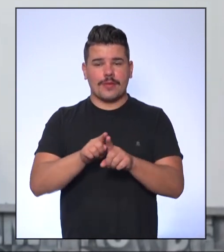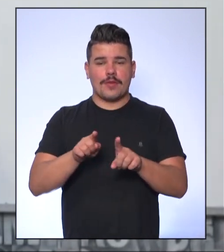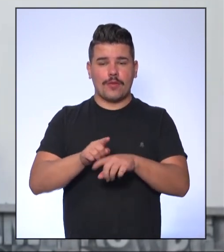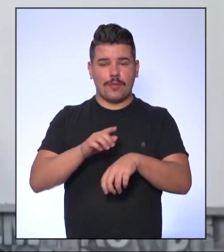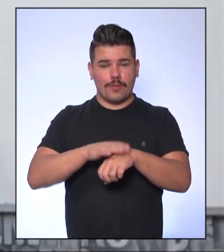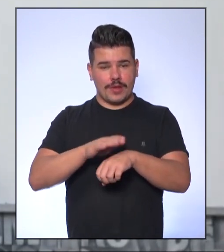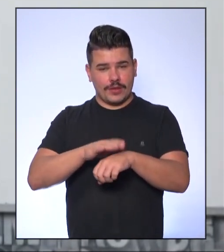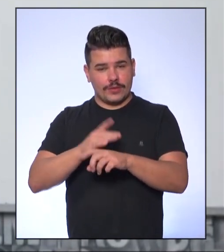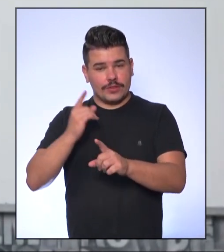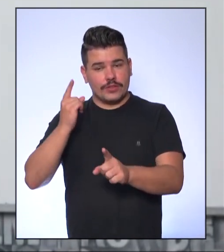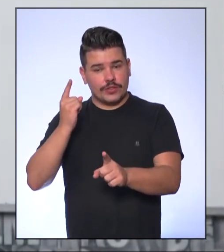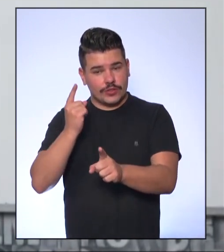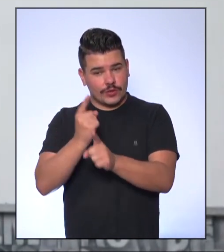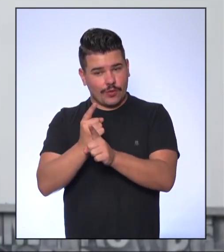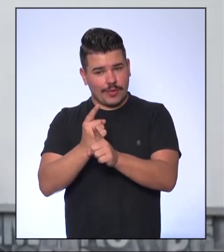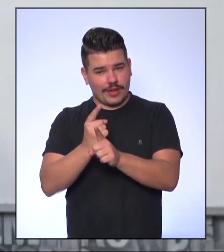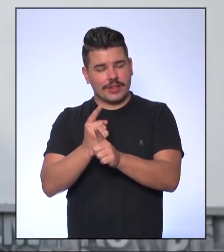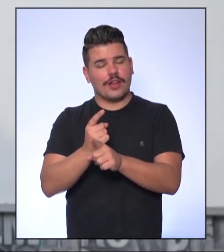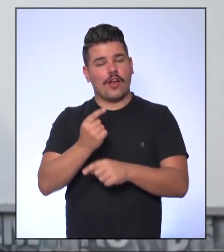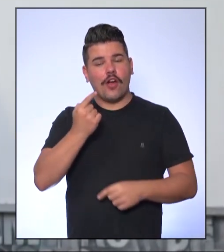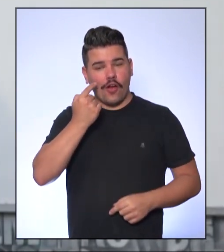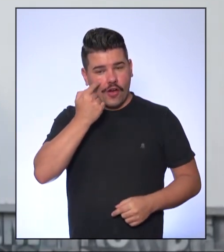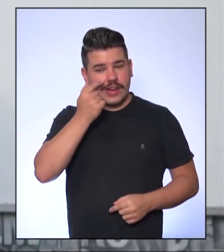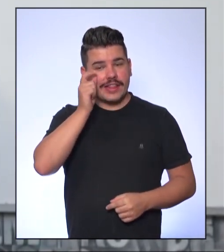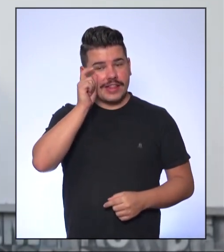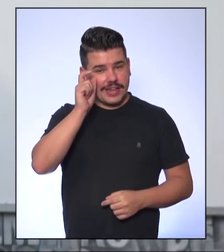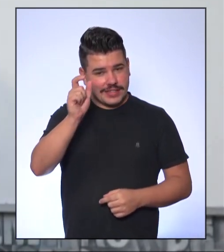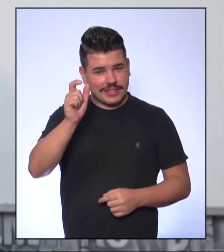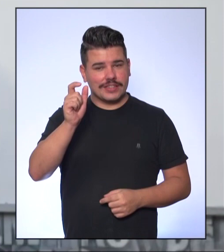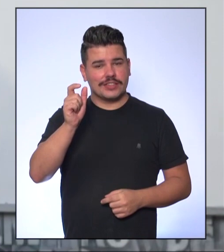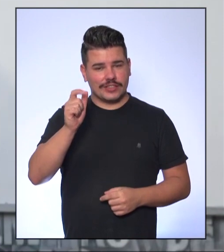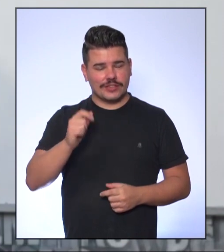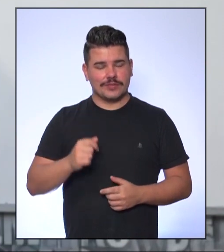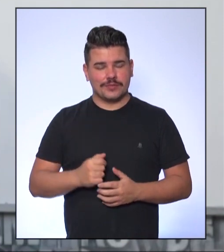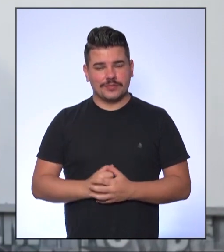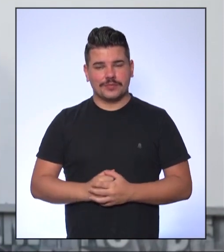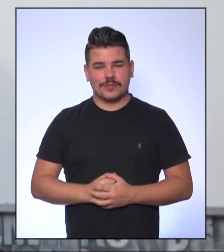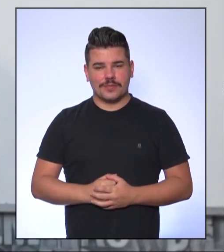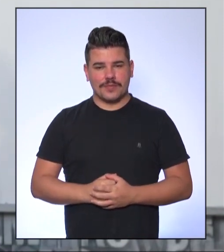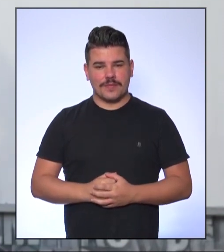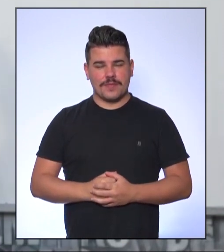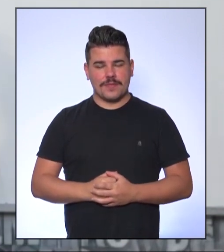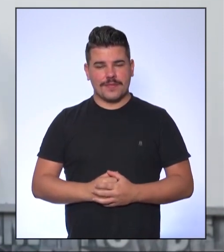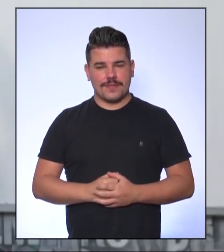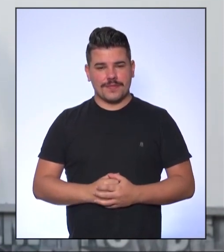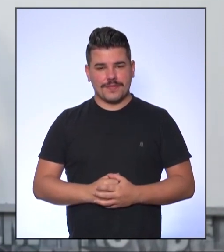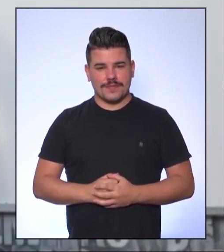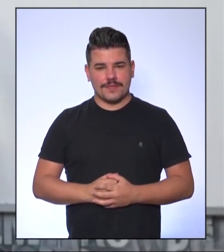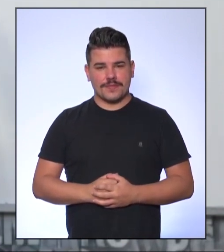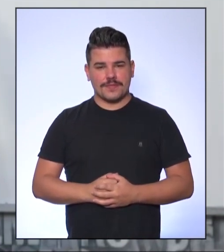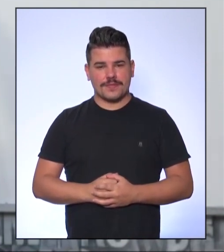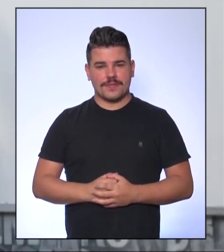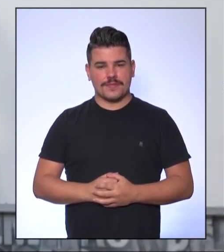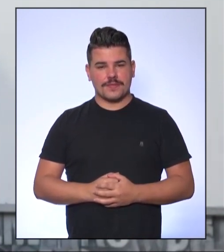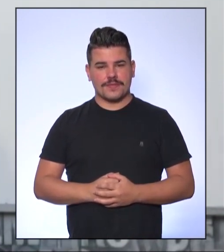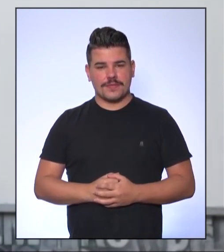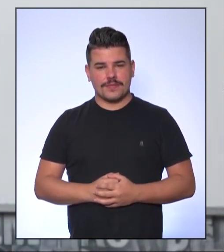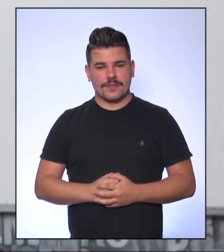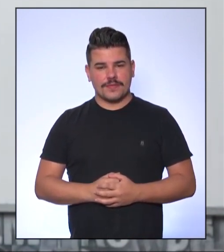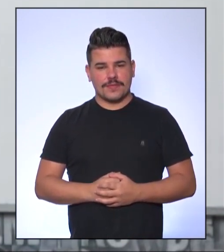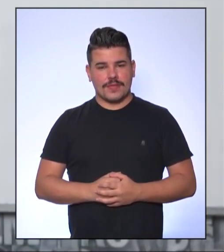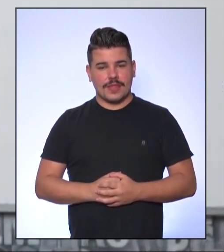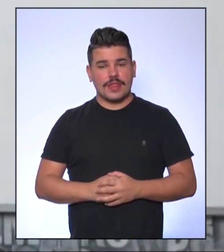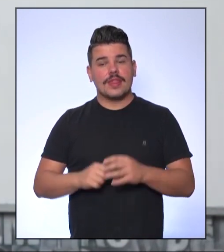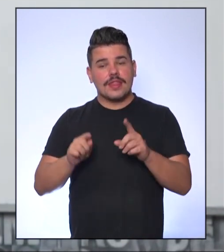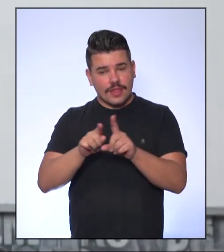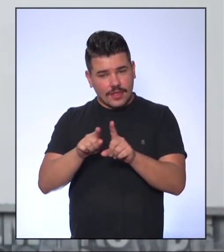descoberta, olha que interessante, barra a comprovação